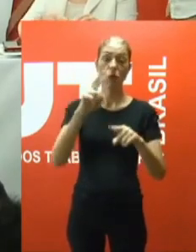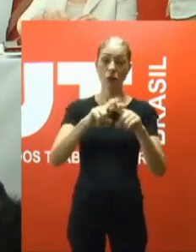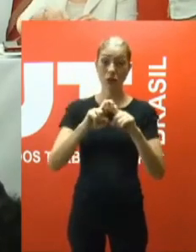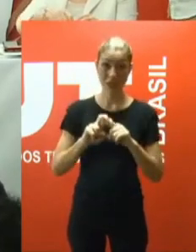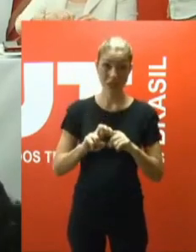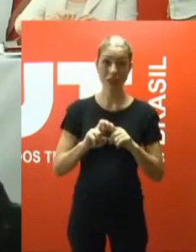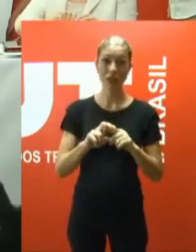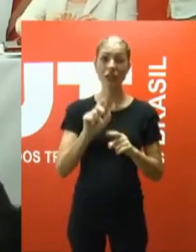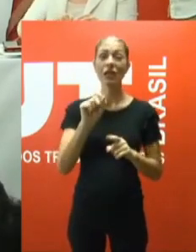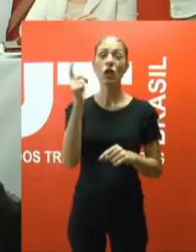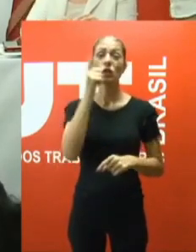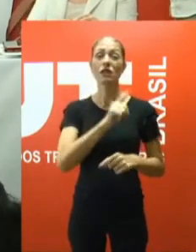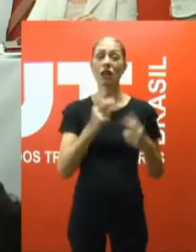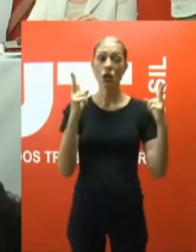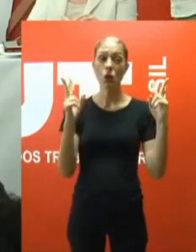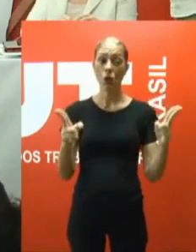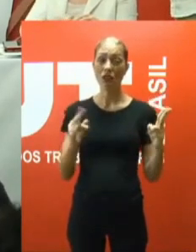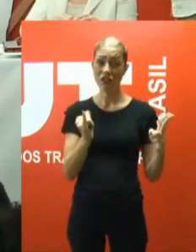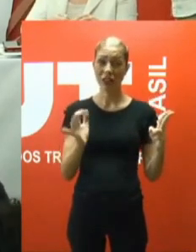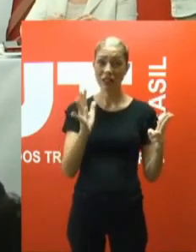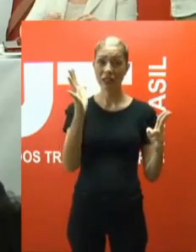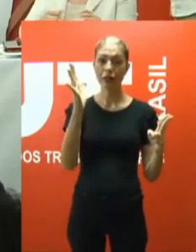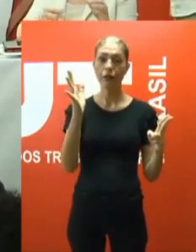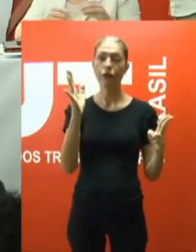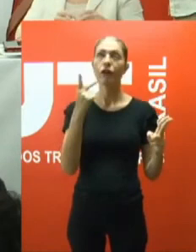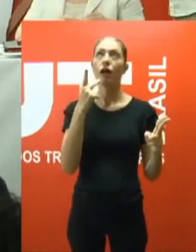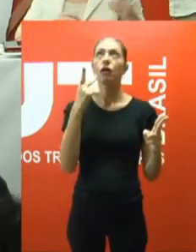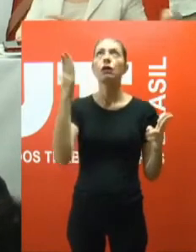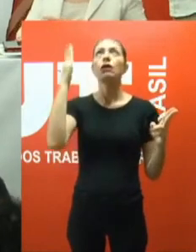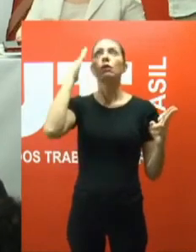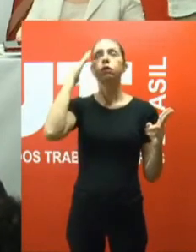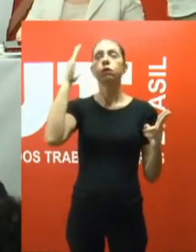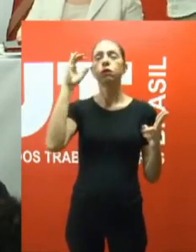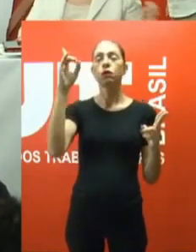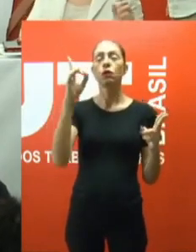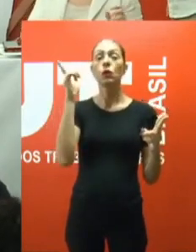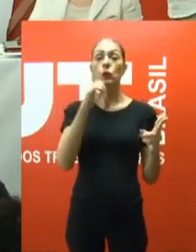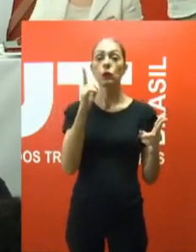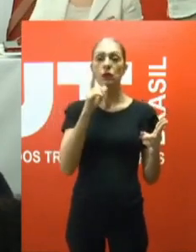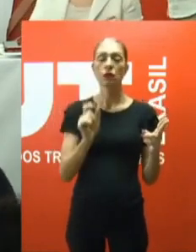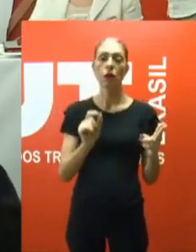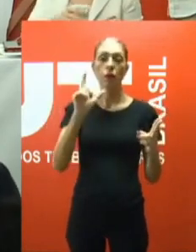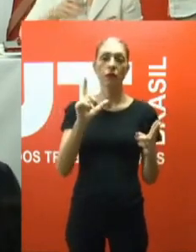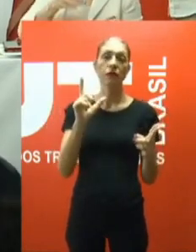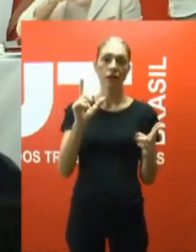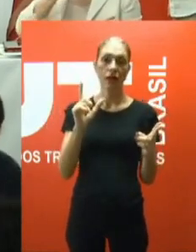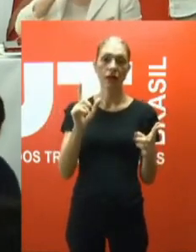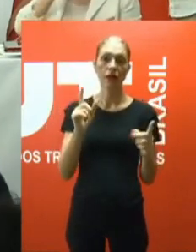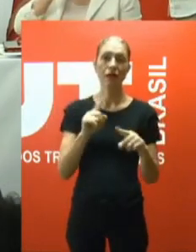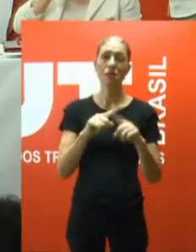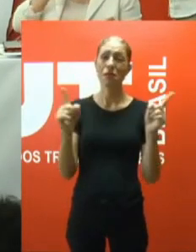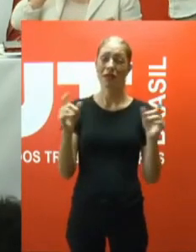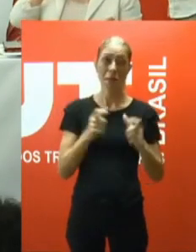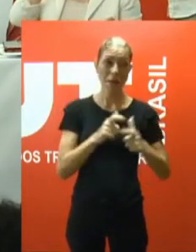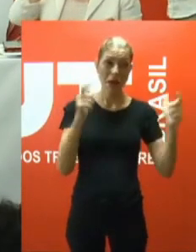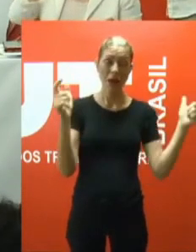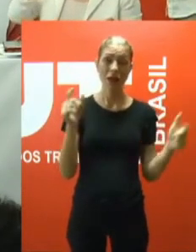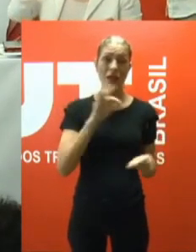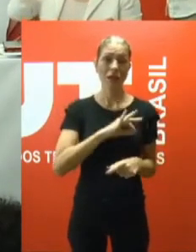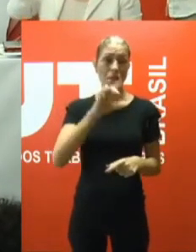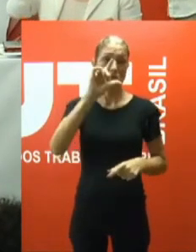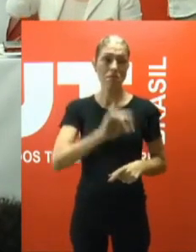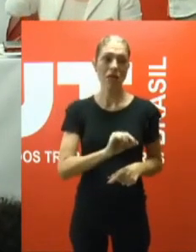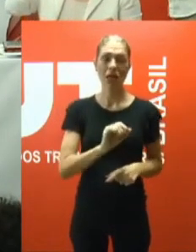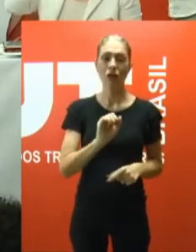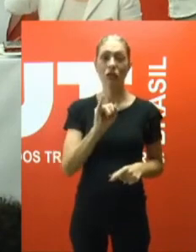igual a inflação ainda dá graças a Deus, porque a maioria está conseguindo abaixo da inflação. E,